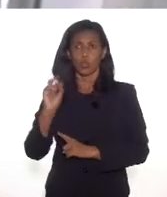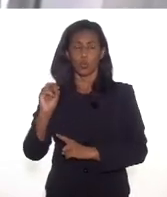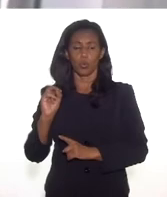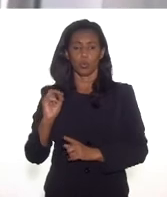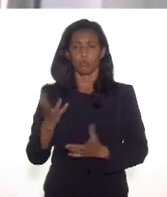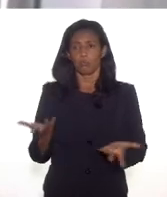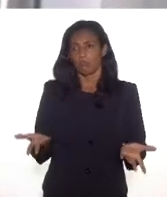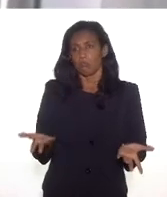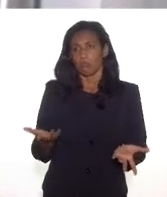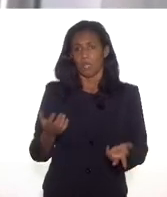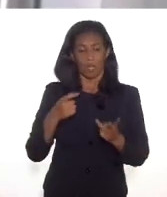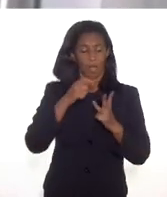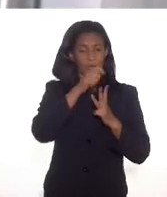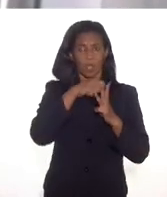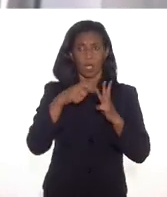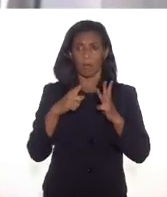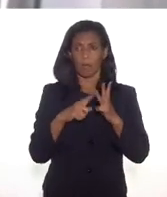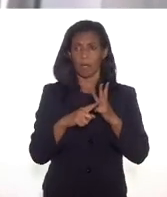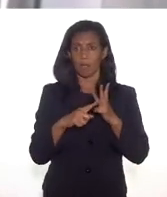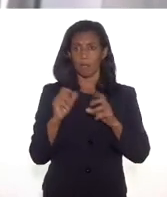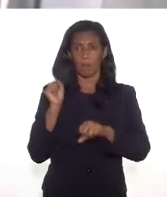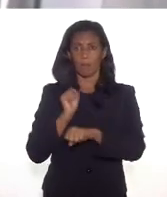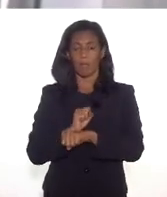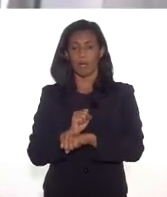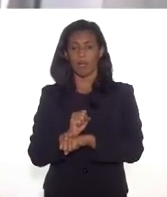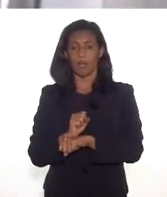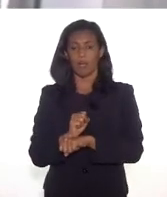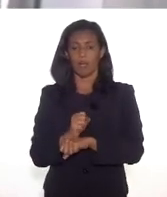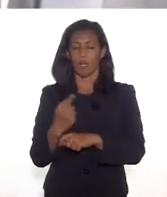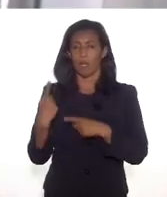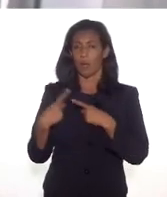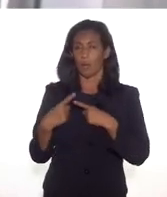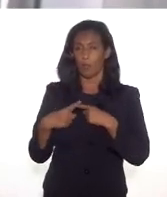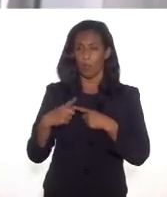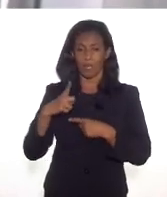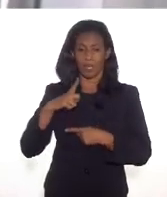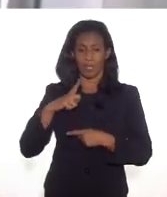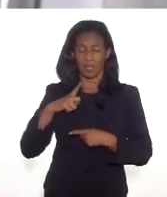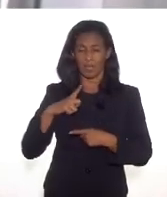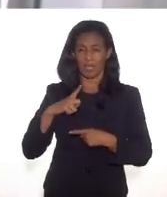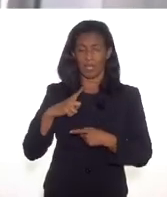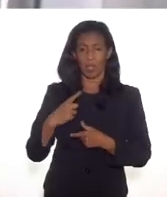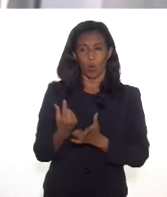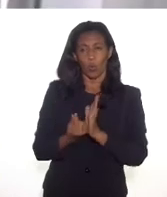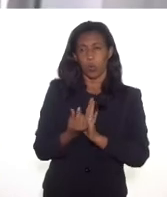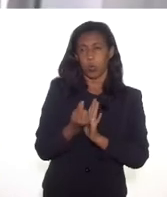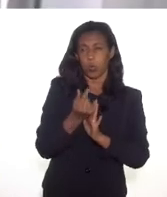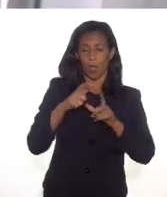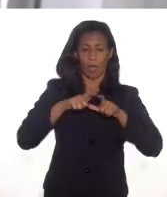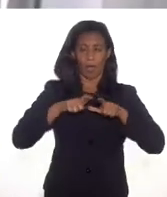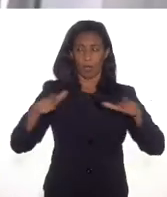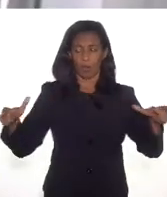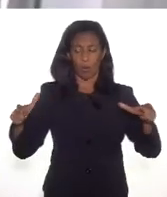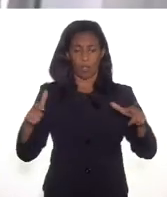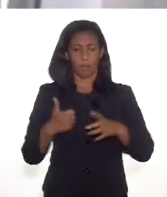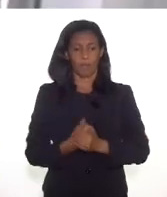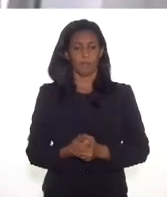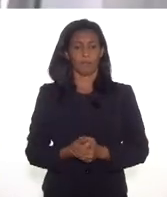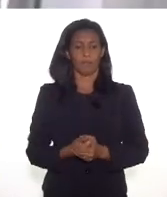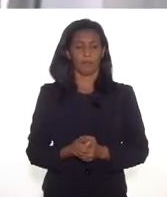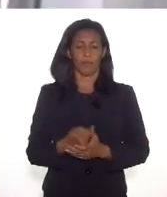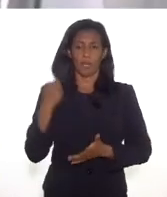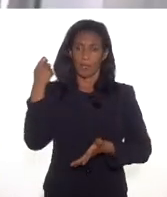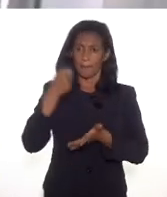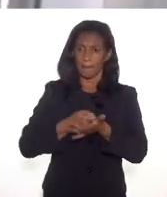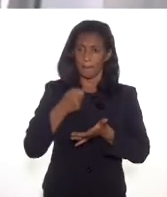ou seja, daqui a 3 meses, tendo em vista que há um contingenciamento orçamentário enorme, né, enorme,